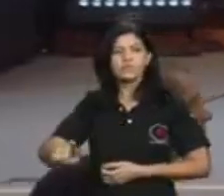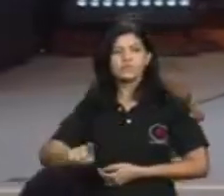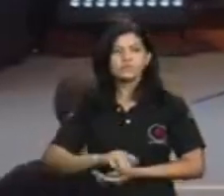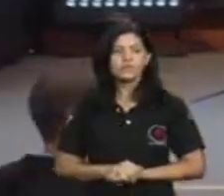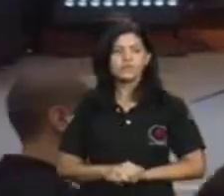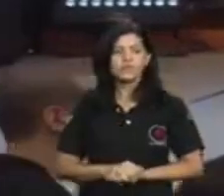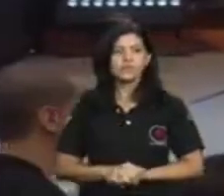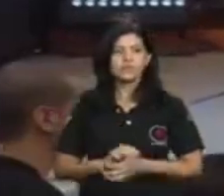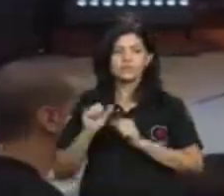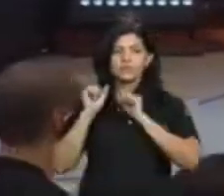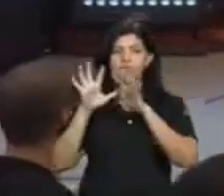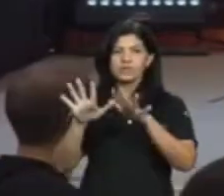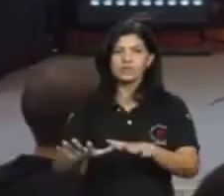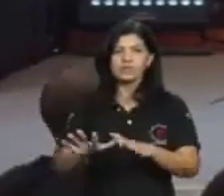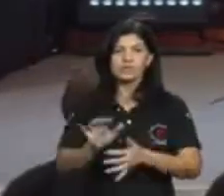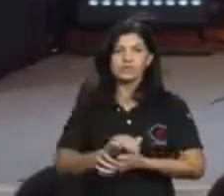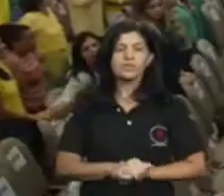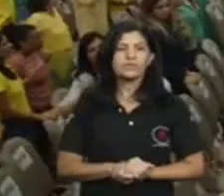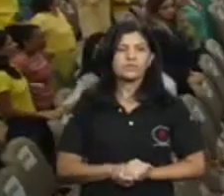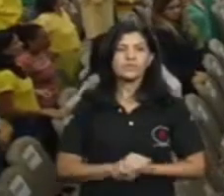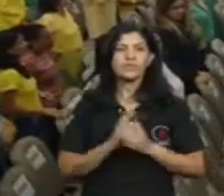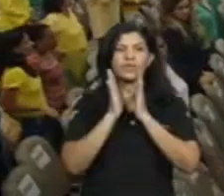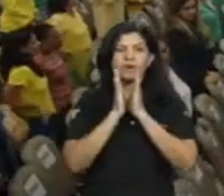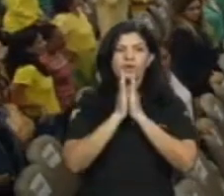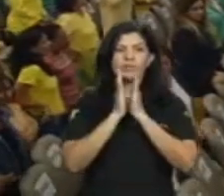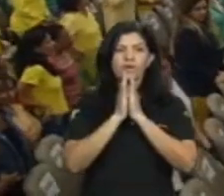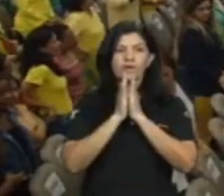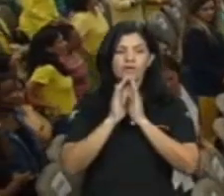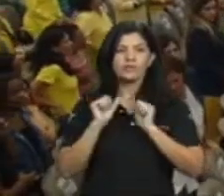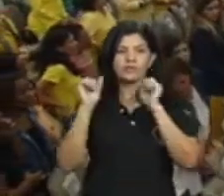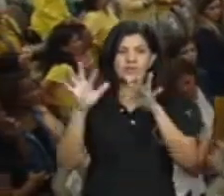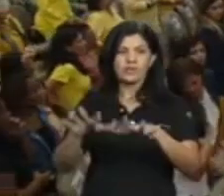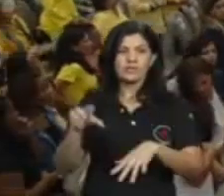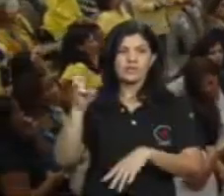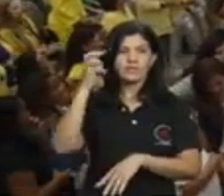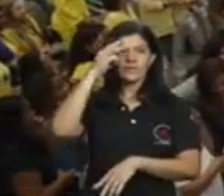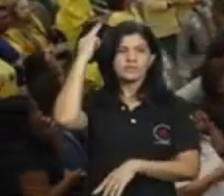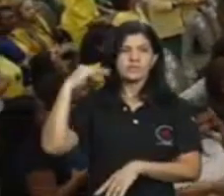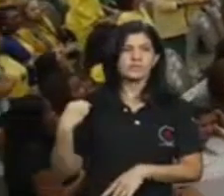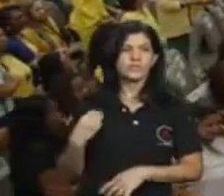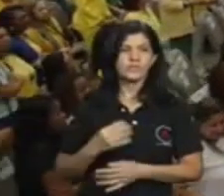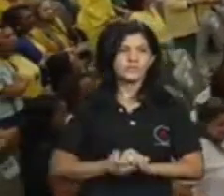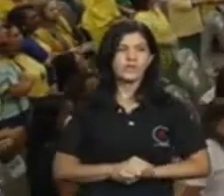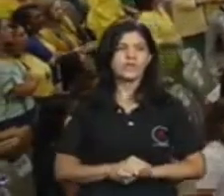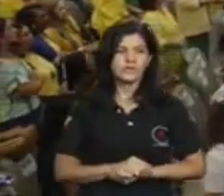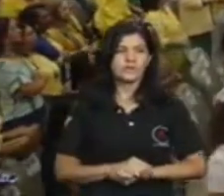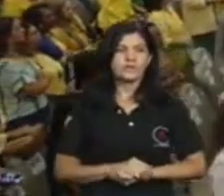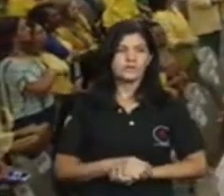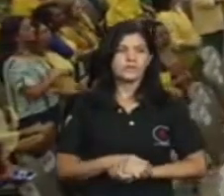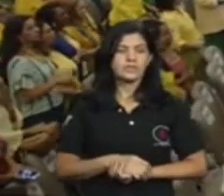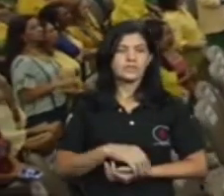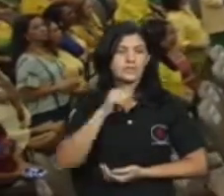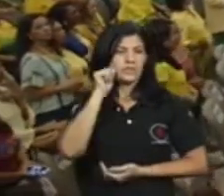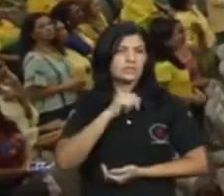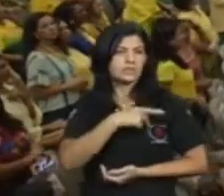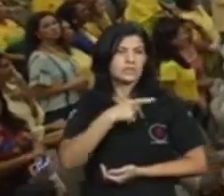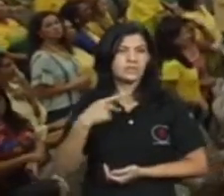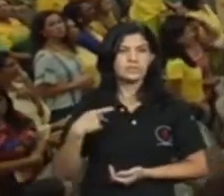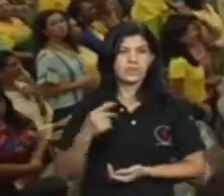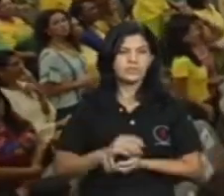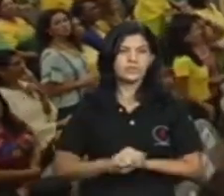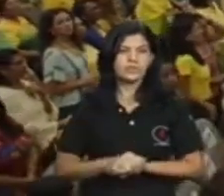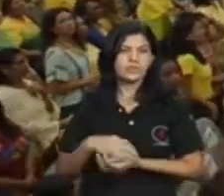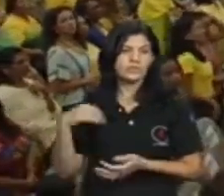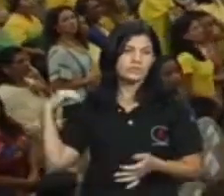vai abençoar. Aqui vai fazer uma oração abençoando a Michele. Ela é uma das pastoras aqui, mais antigas da